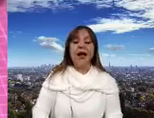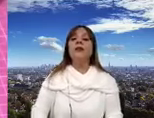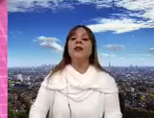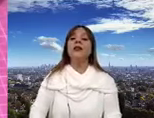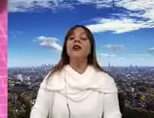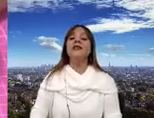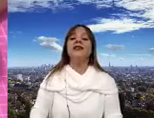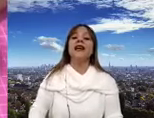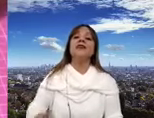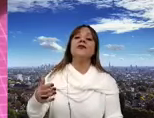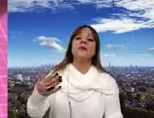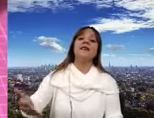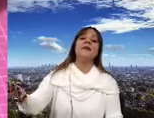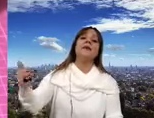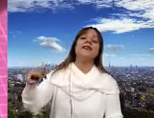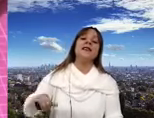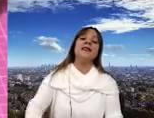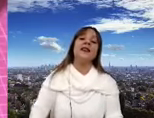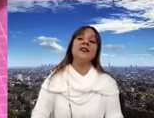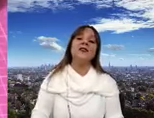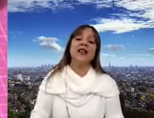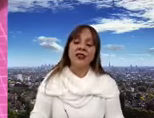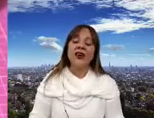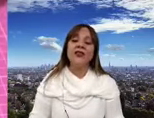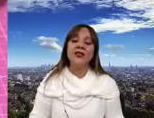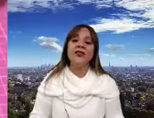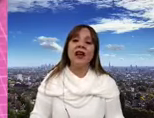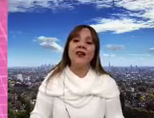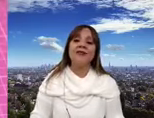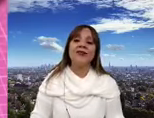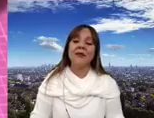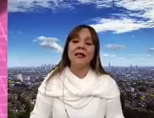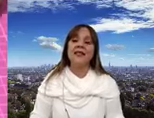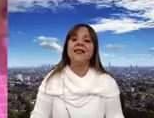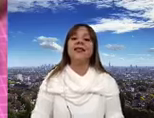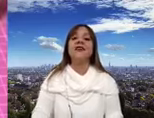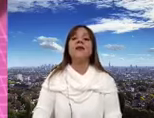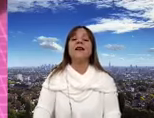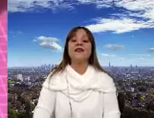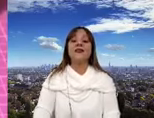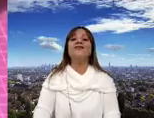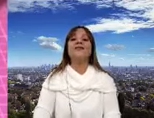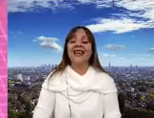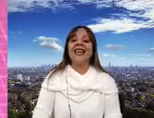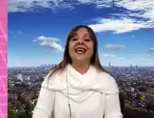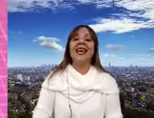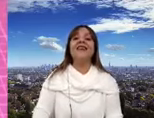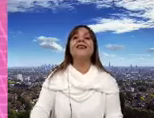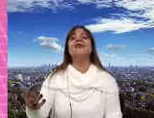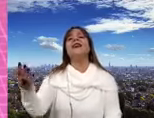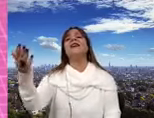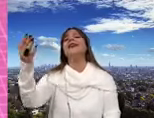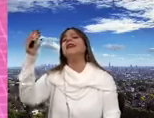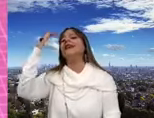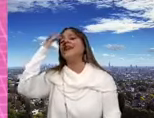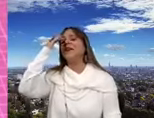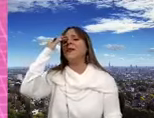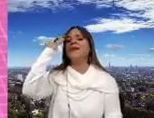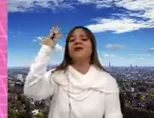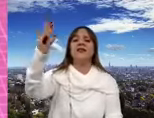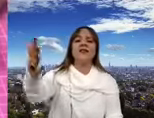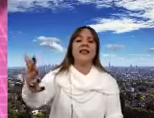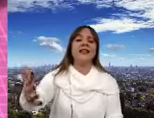Nós, é que os participantes têm que ser aqui do território nacional, sabia? Tem que ser aqui do Ah, Brasil. sim. É, então, Angela Catarina, falei para você,